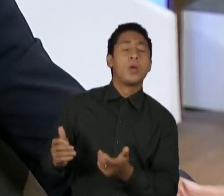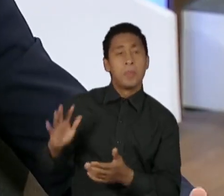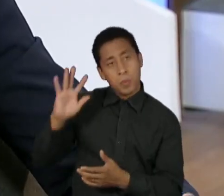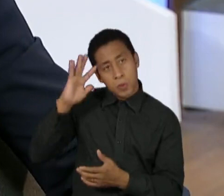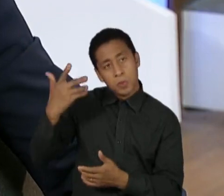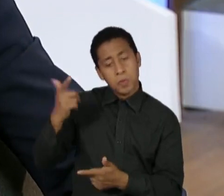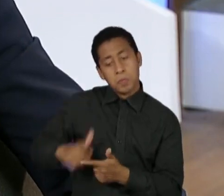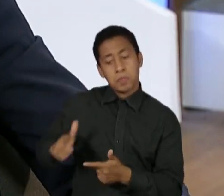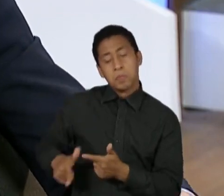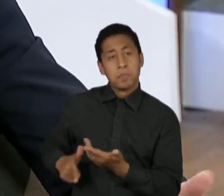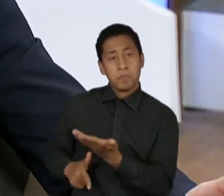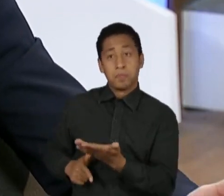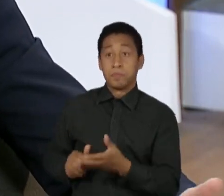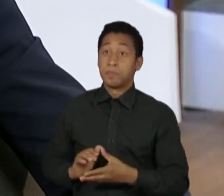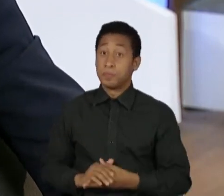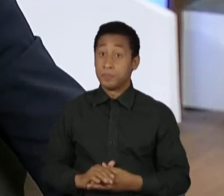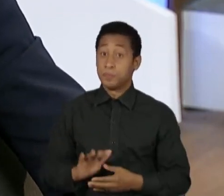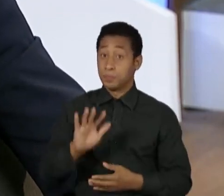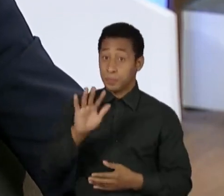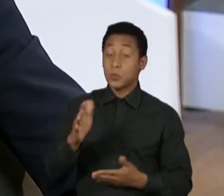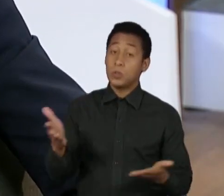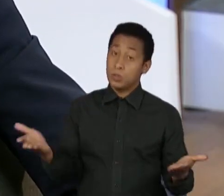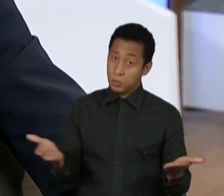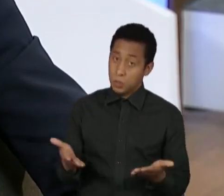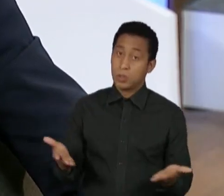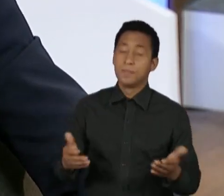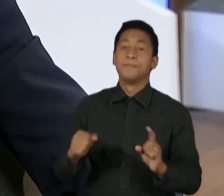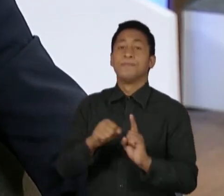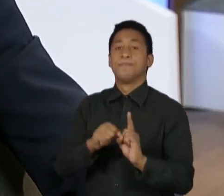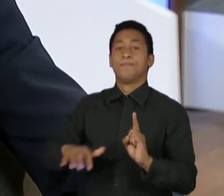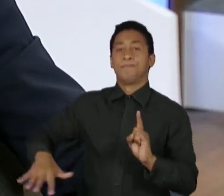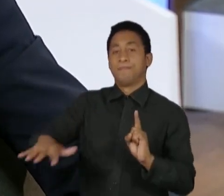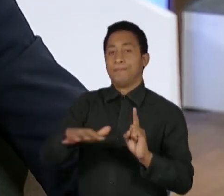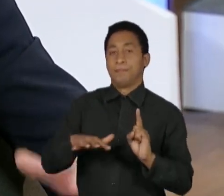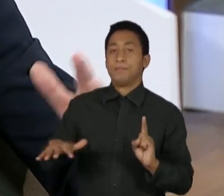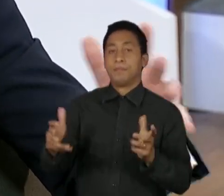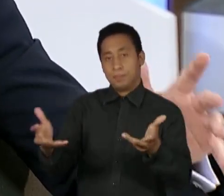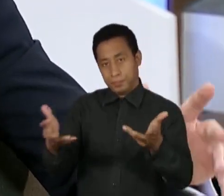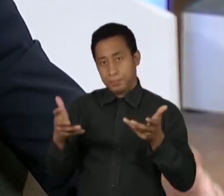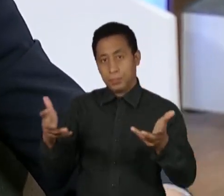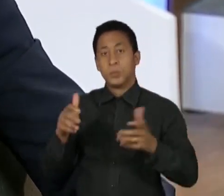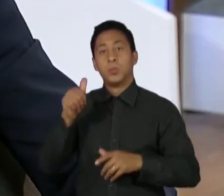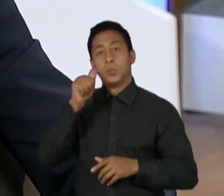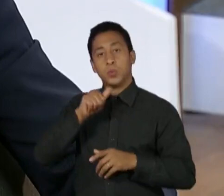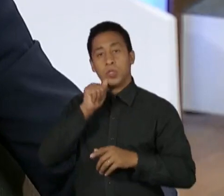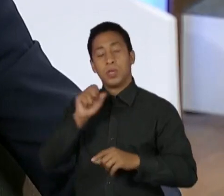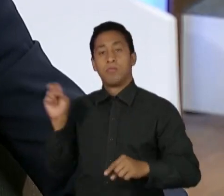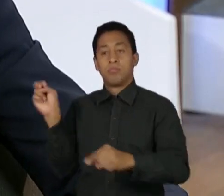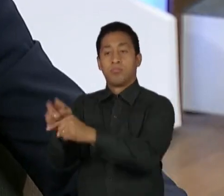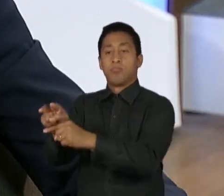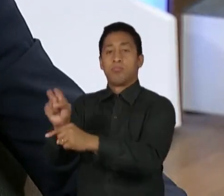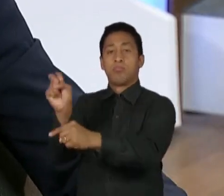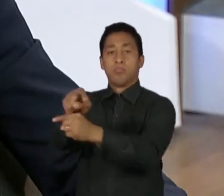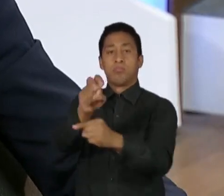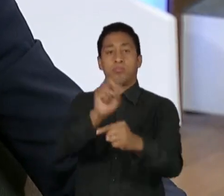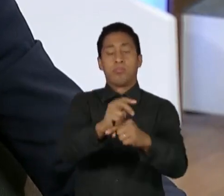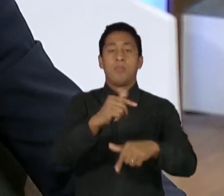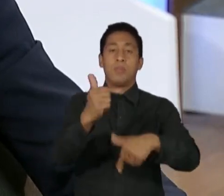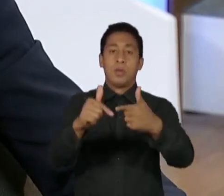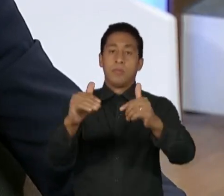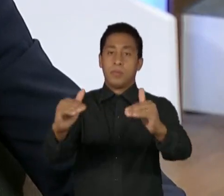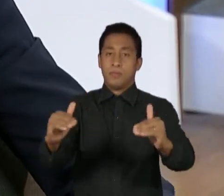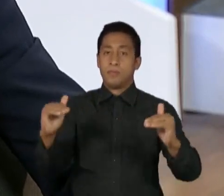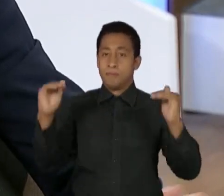da sociedade que defende a maior participação de mulheres em posições de poder é